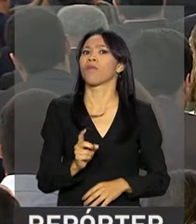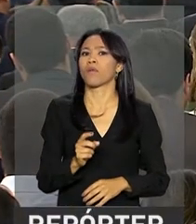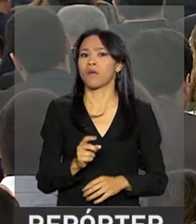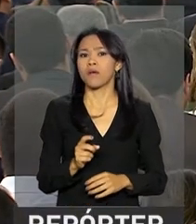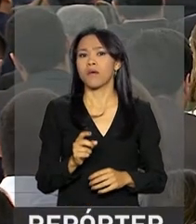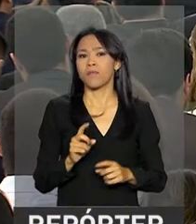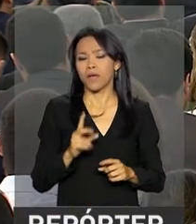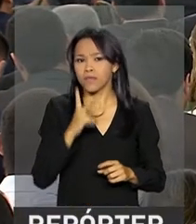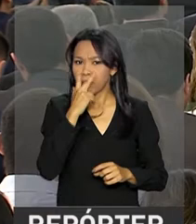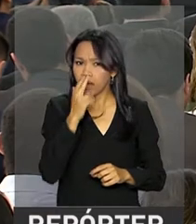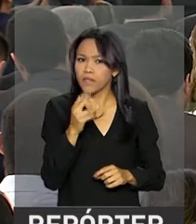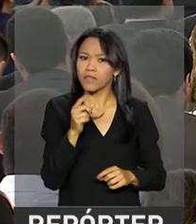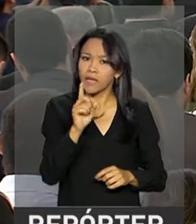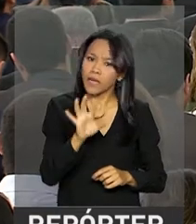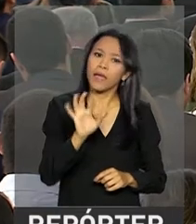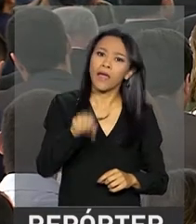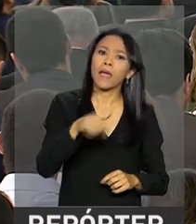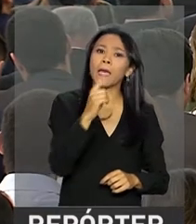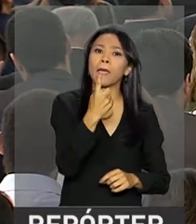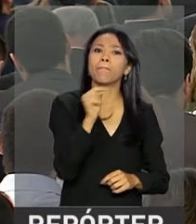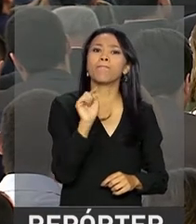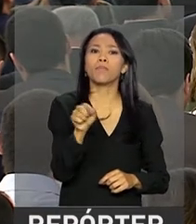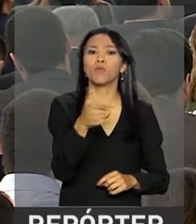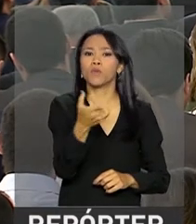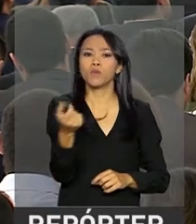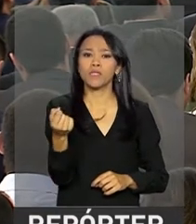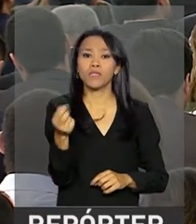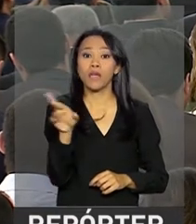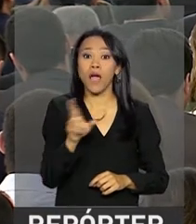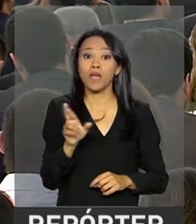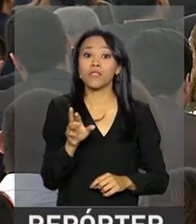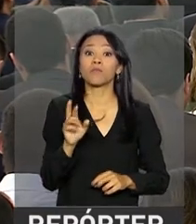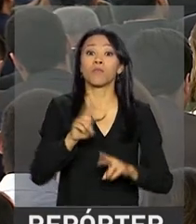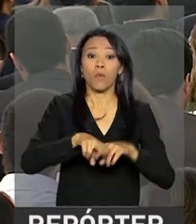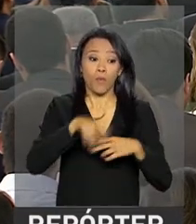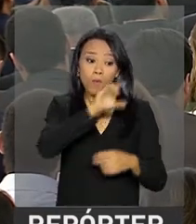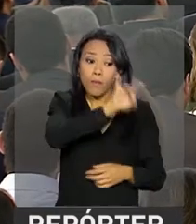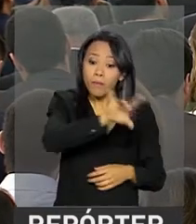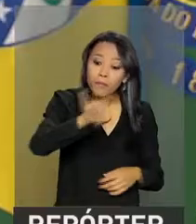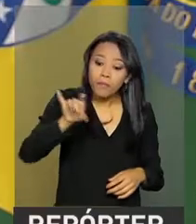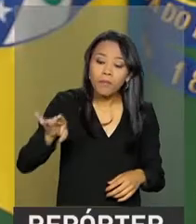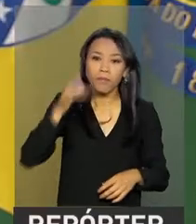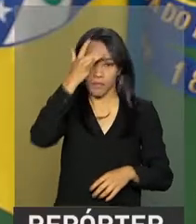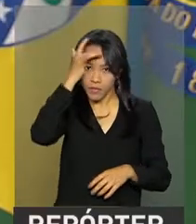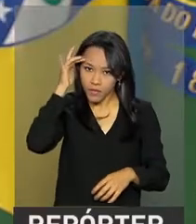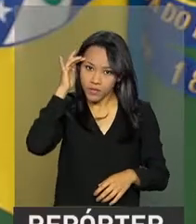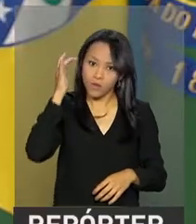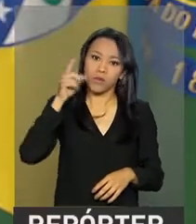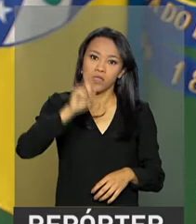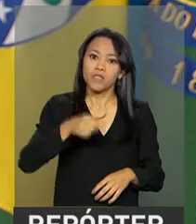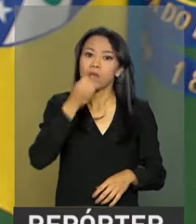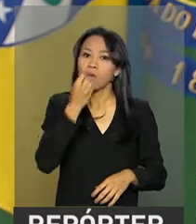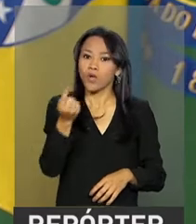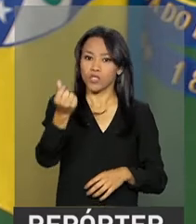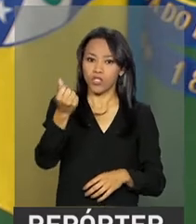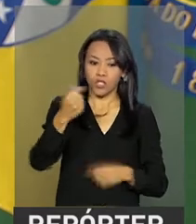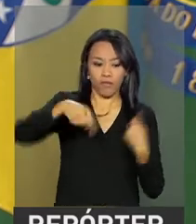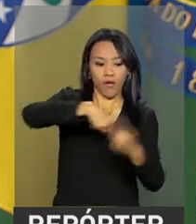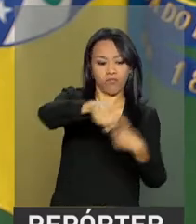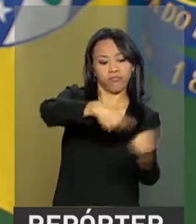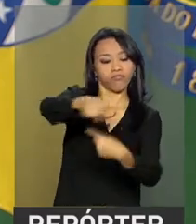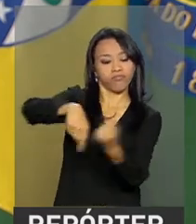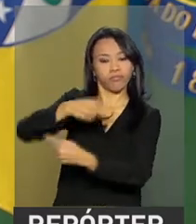é dividir 200 reais por pessoa isso tudo será uma injeção na economia além do que